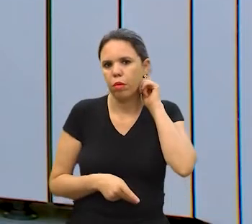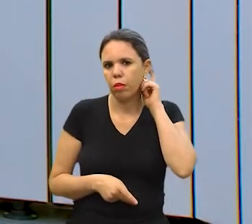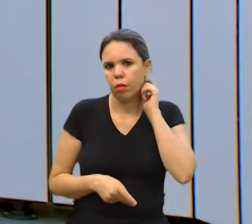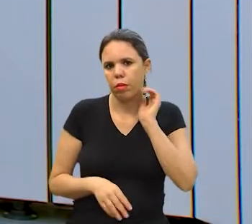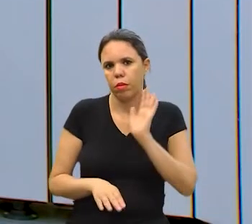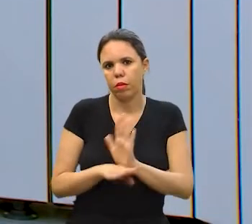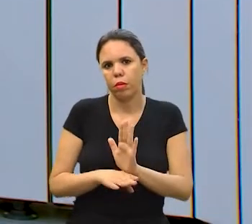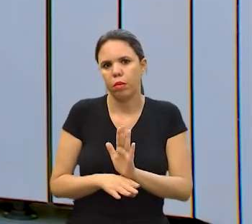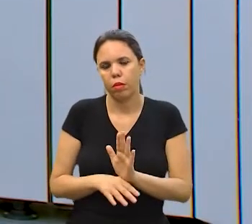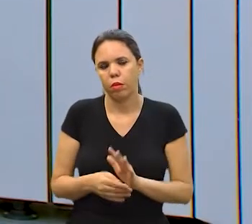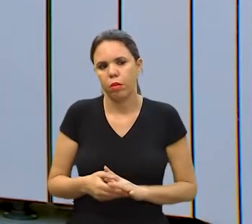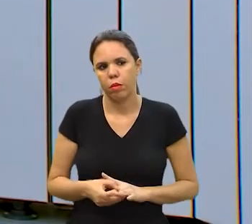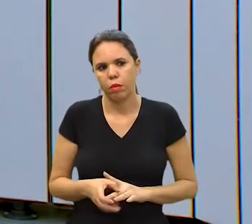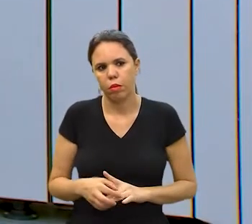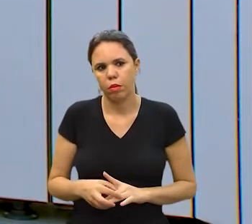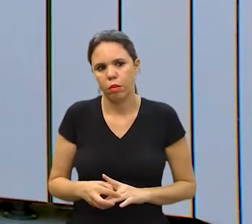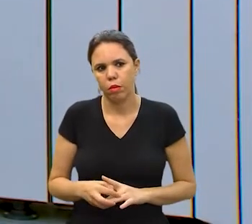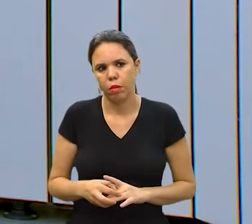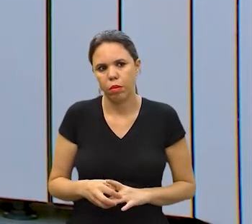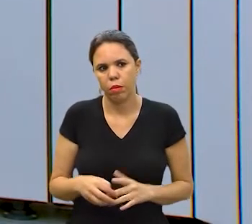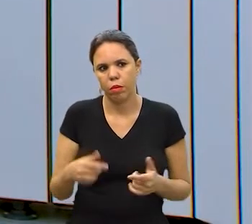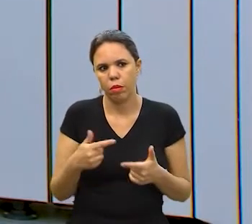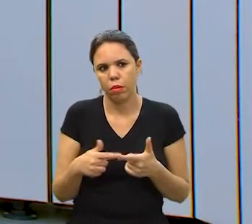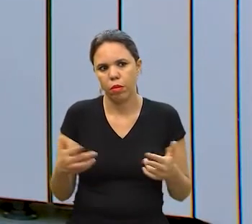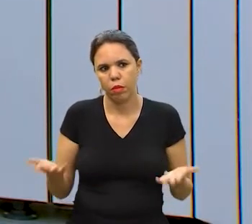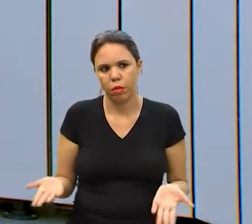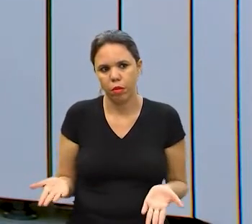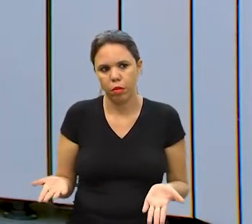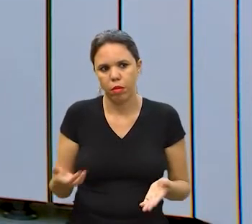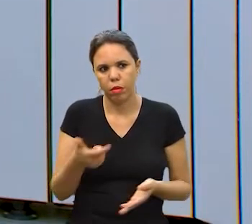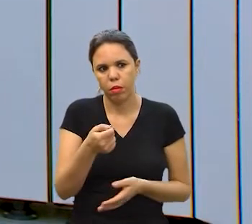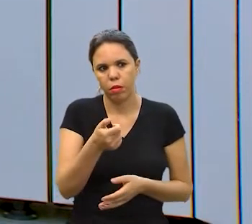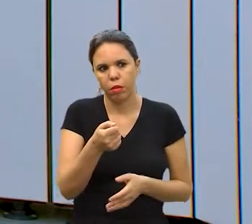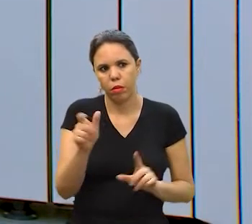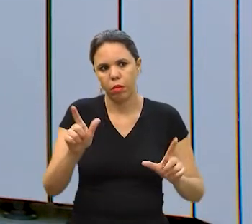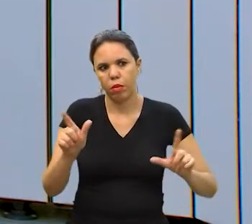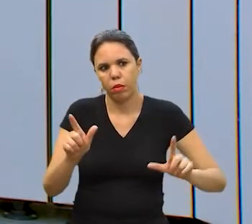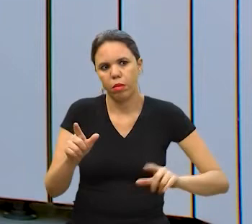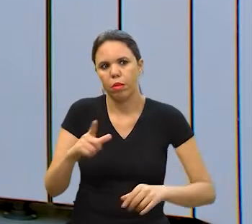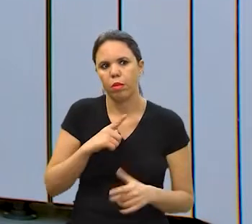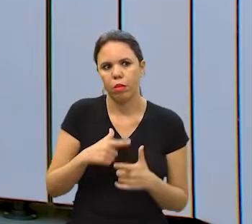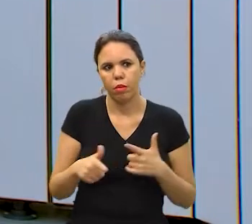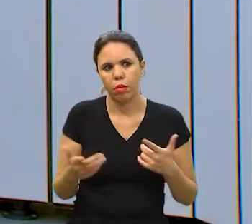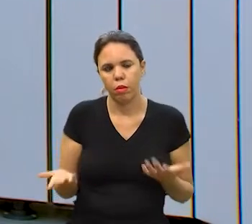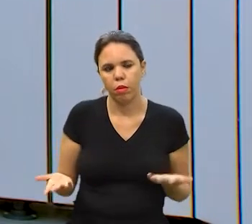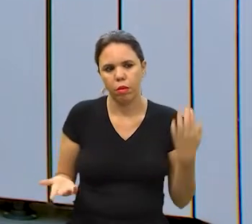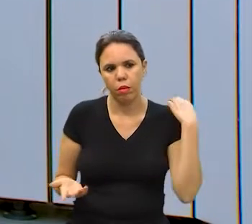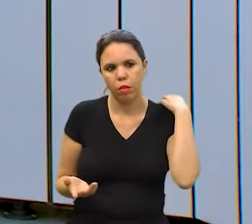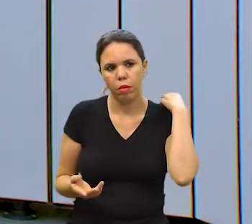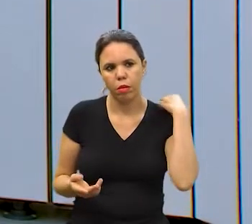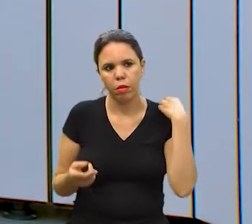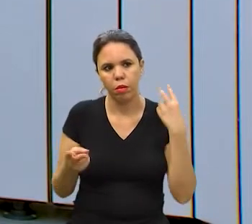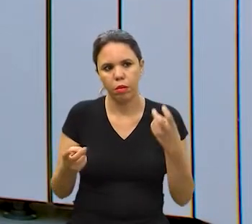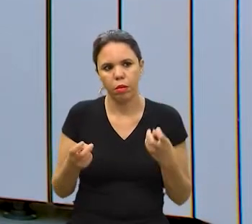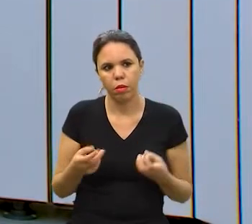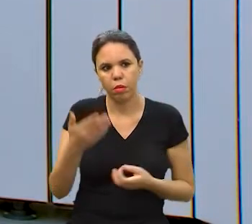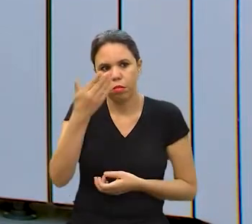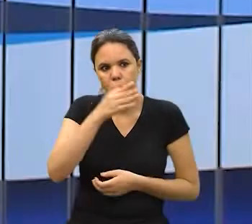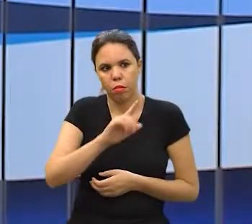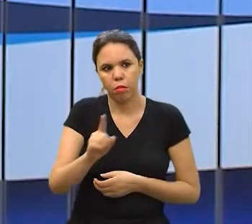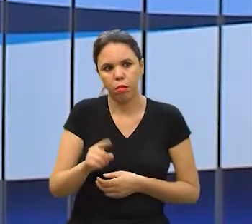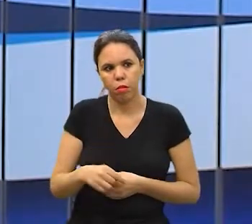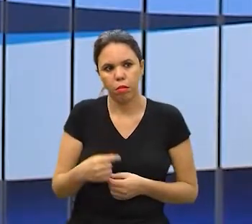tem que nos ajudar e onde está tendo muito caso, você liga uma televisão, todo dia tem um caso. Sim. Isso é o que a gente vê, e aqueles que não